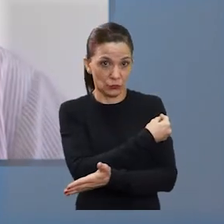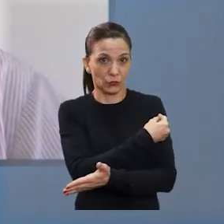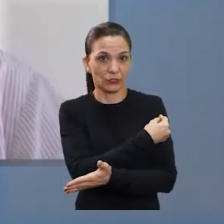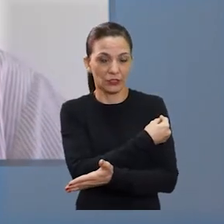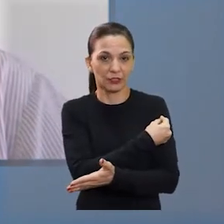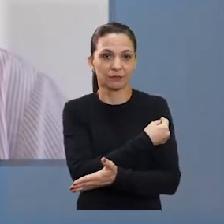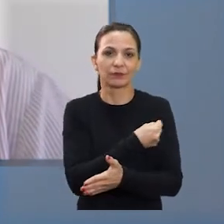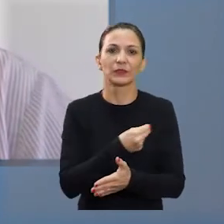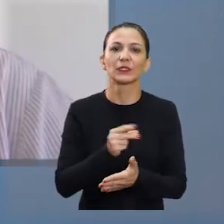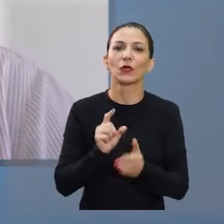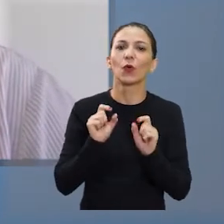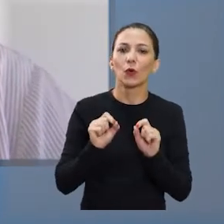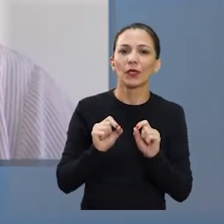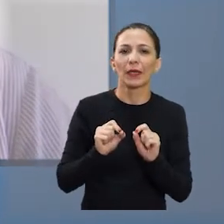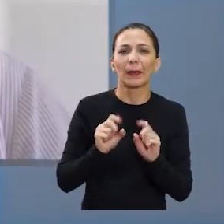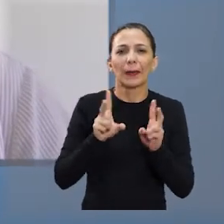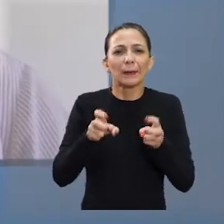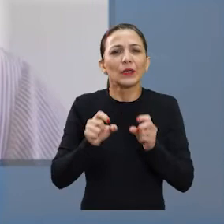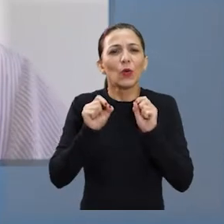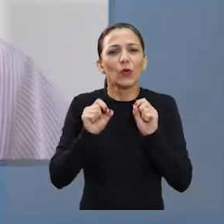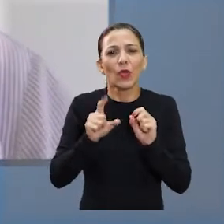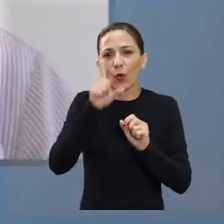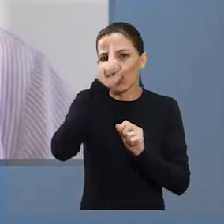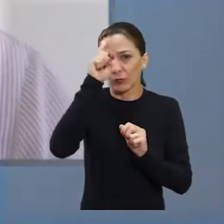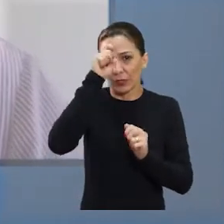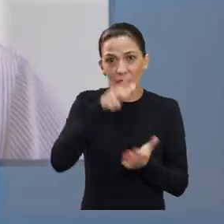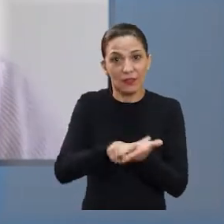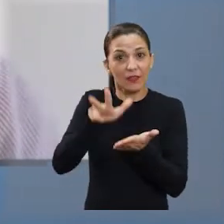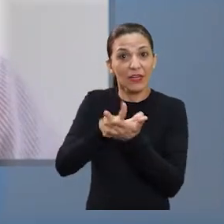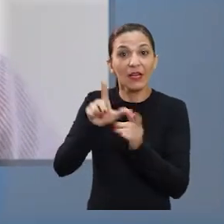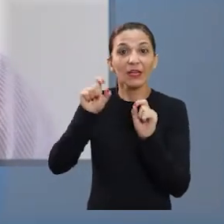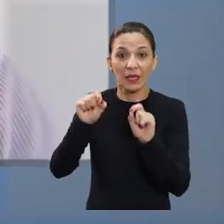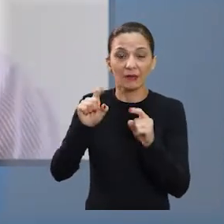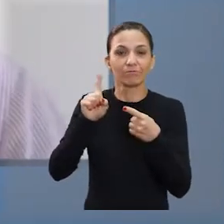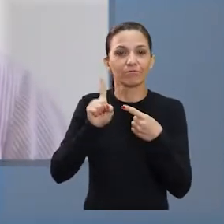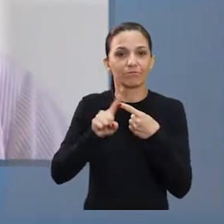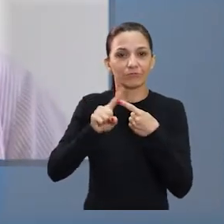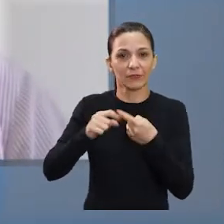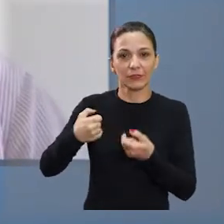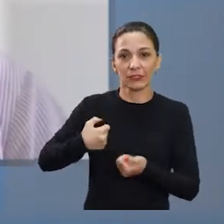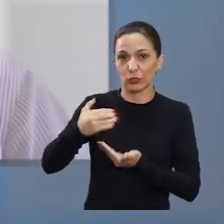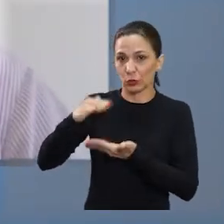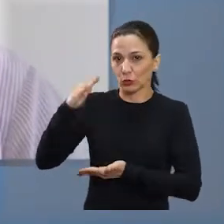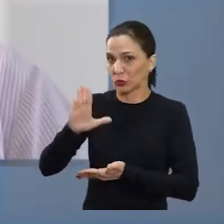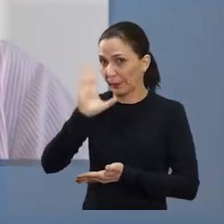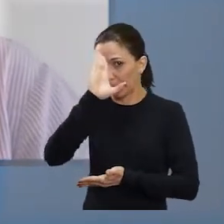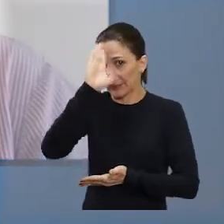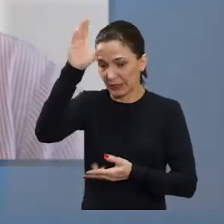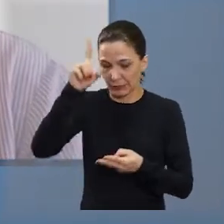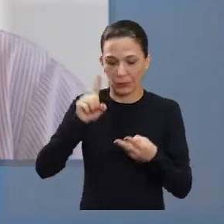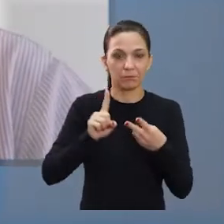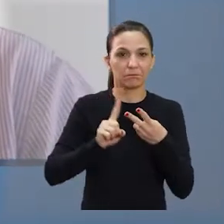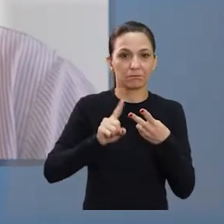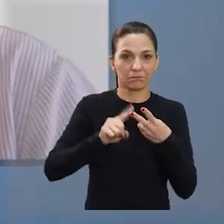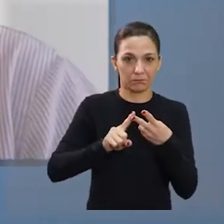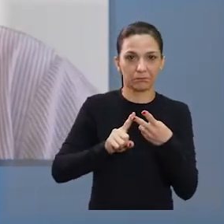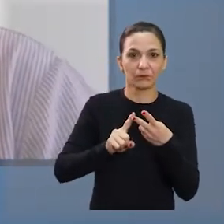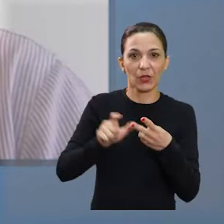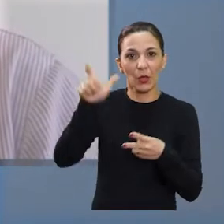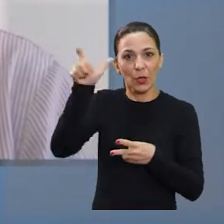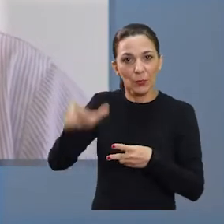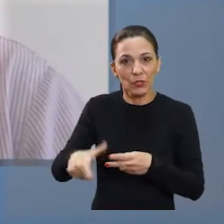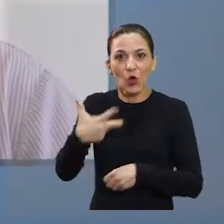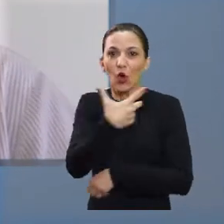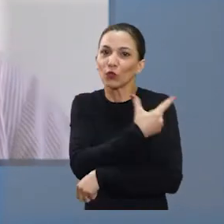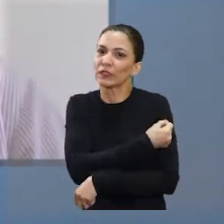3 doses, tá? Então, a impressão que a gente tem é que está internando quem, né? idosos, principalmente, tá?